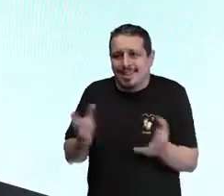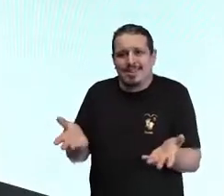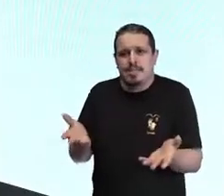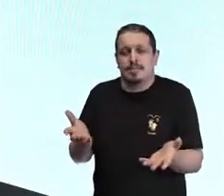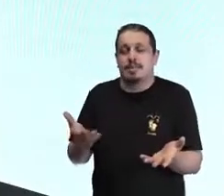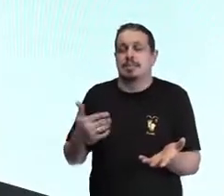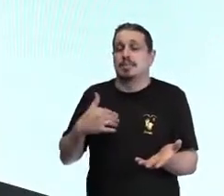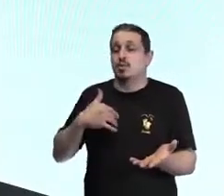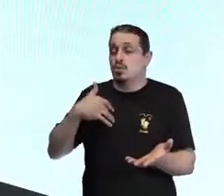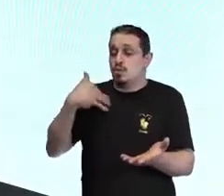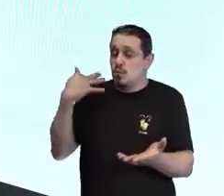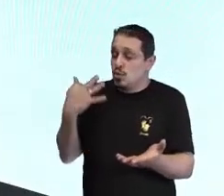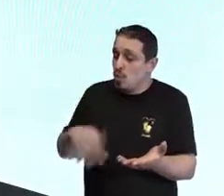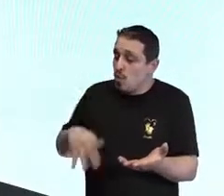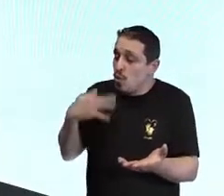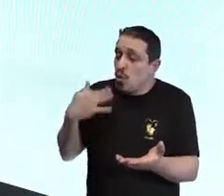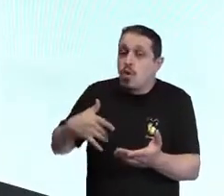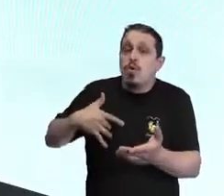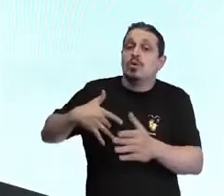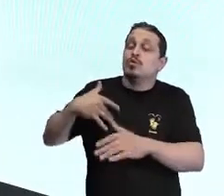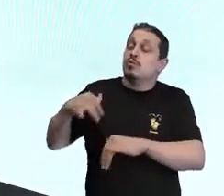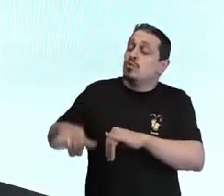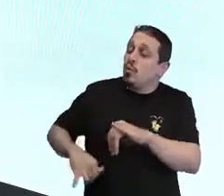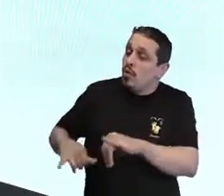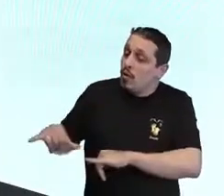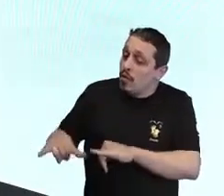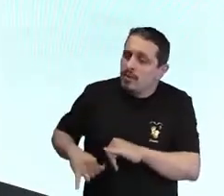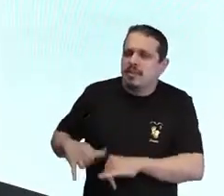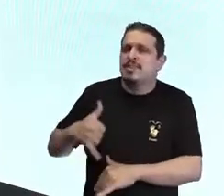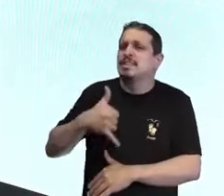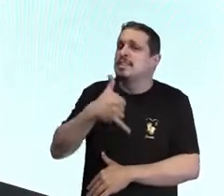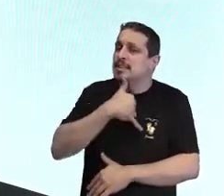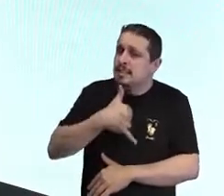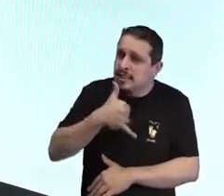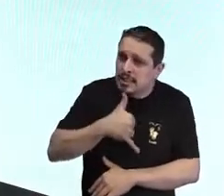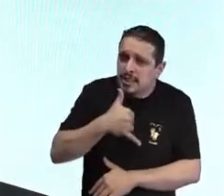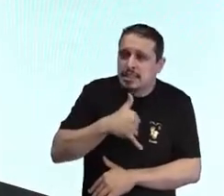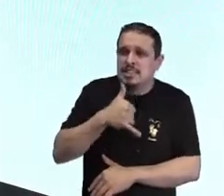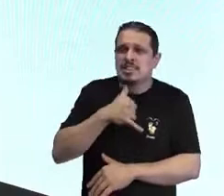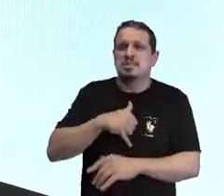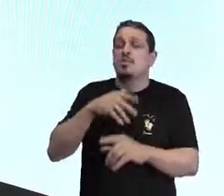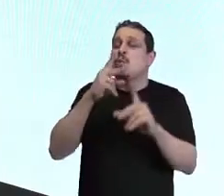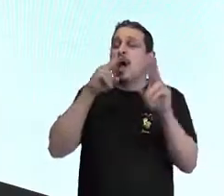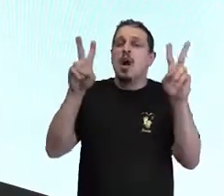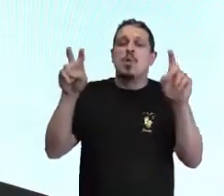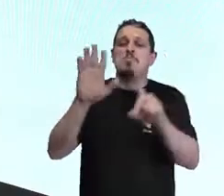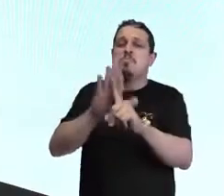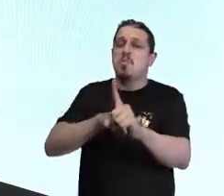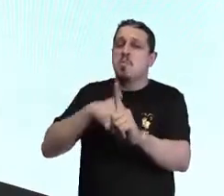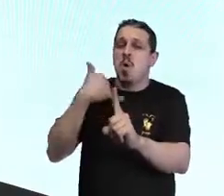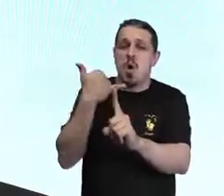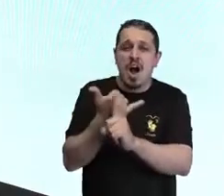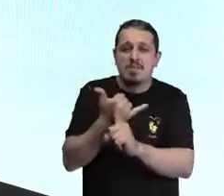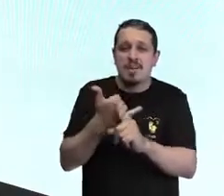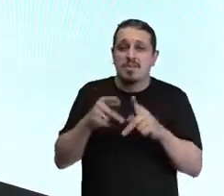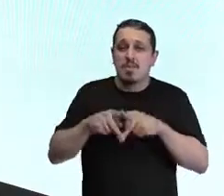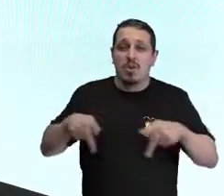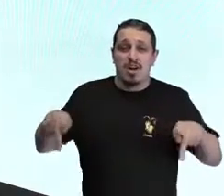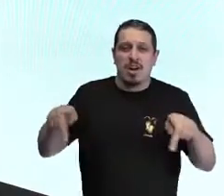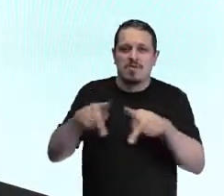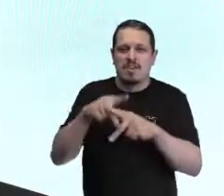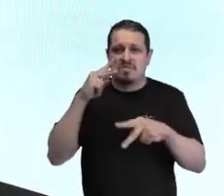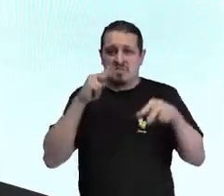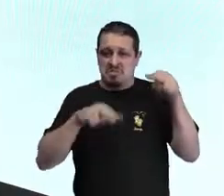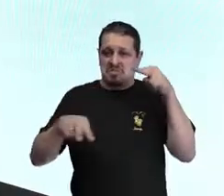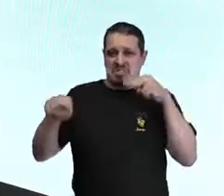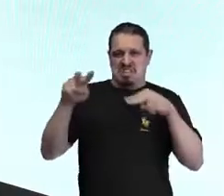Teve várias outras ocasiões. Teve o bullying na piscina. Teve olhares enviesados. Foram várias outras